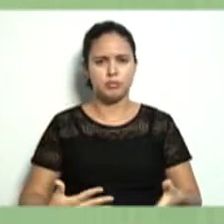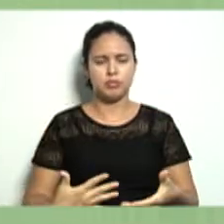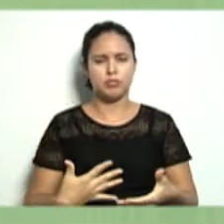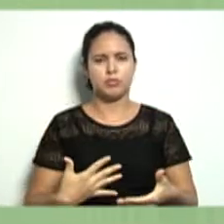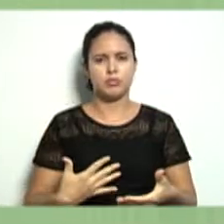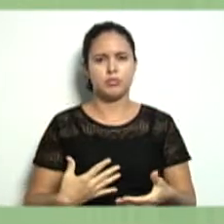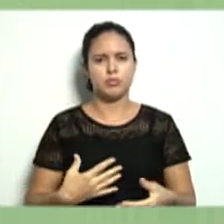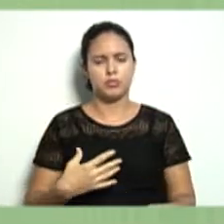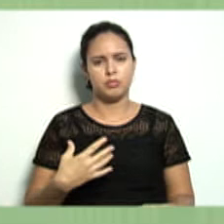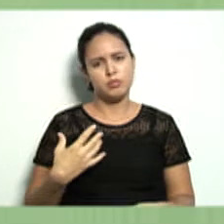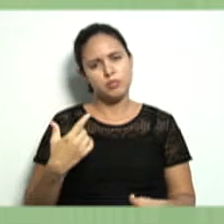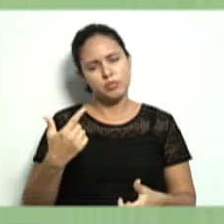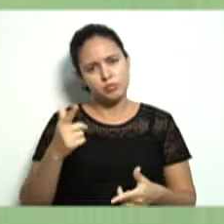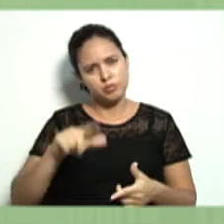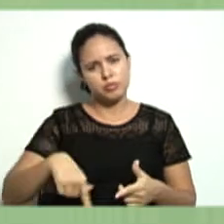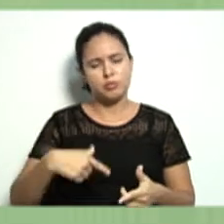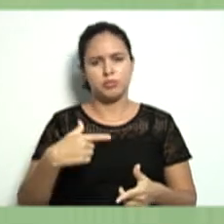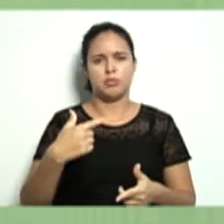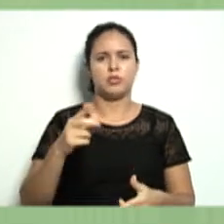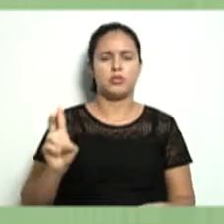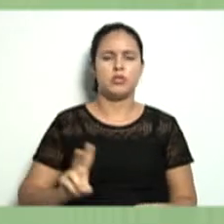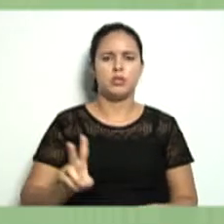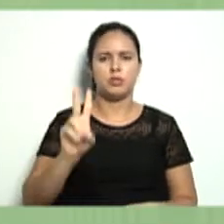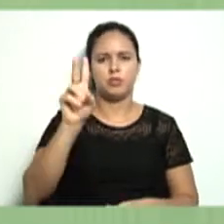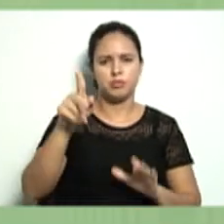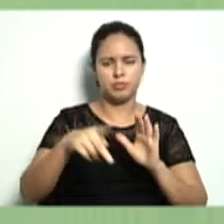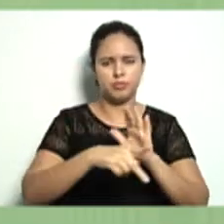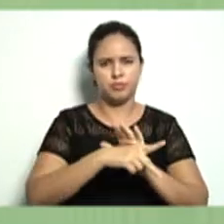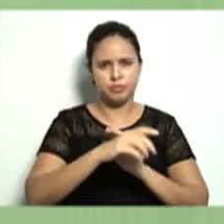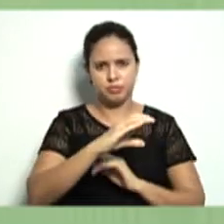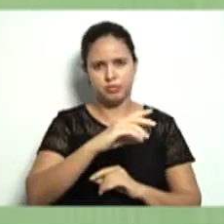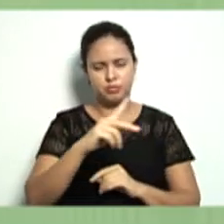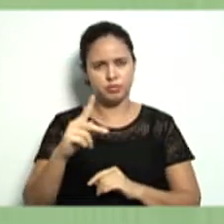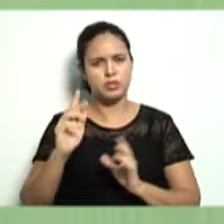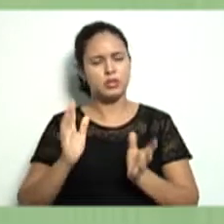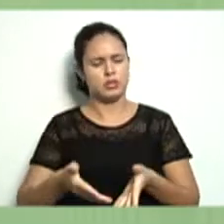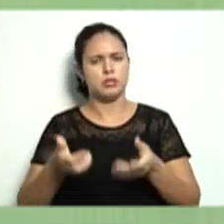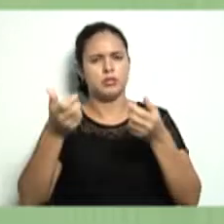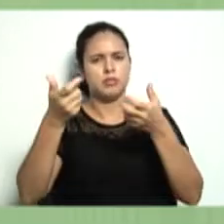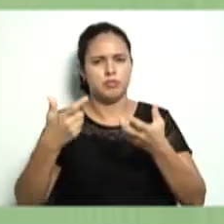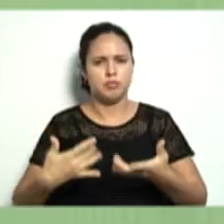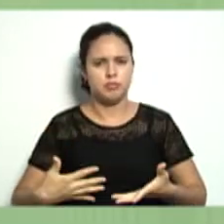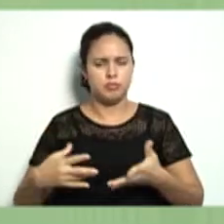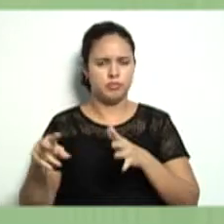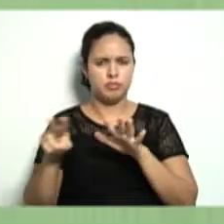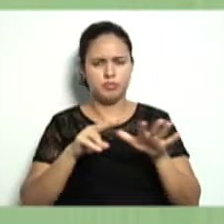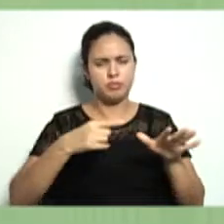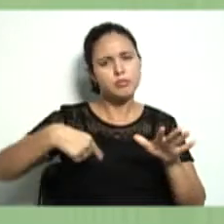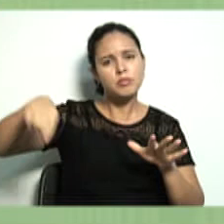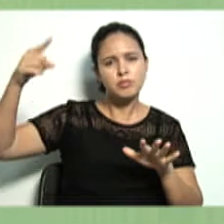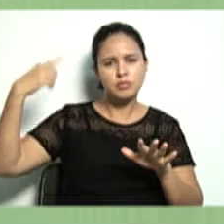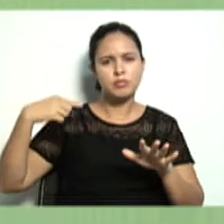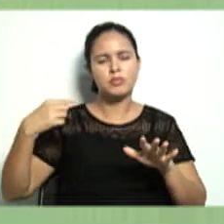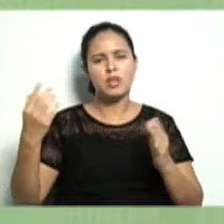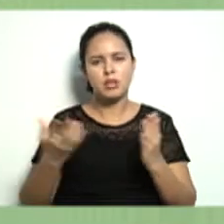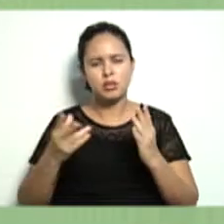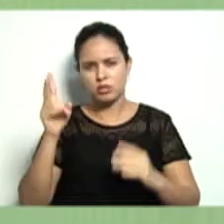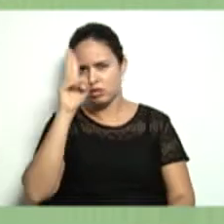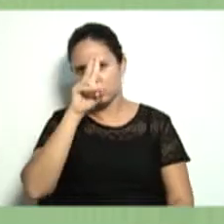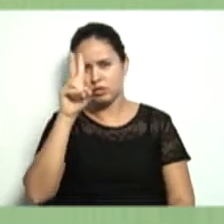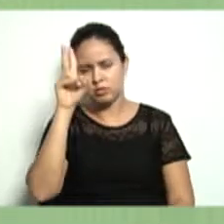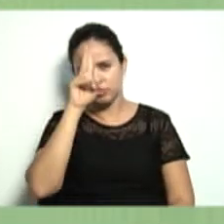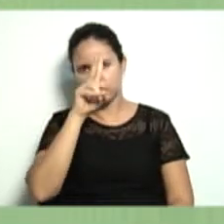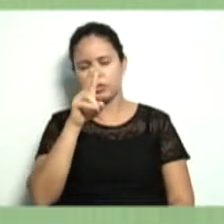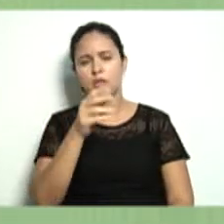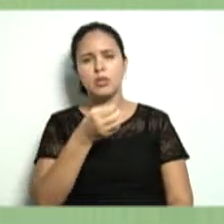e valores, algumas questões do cooperativismo. Nós já falamos isso nas aulas anteriores, mas é importante a gente relembrar aqui, para uma